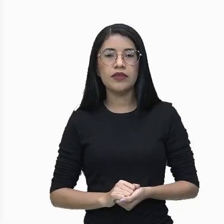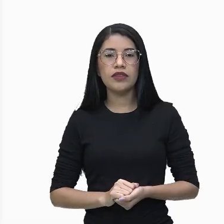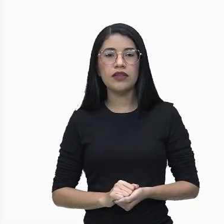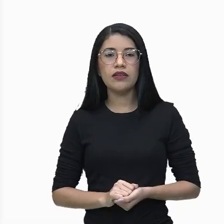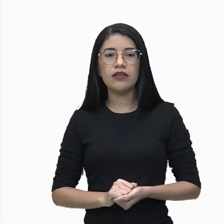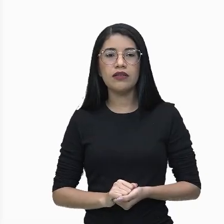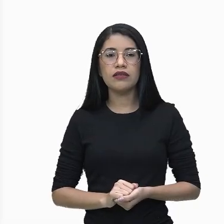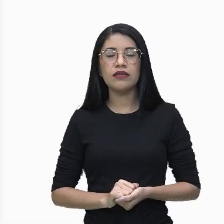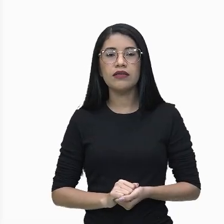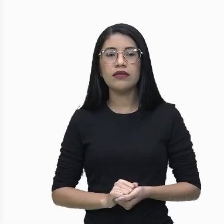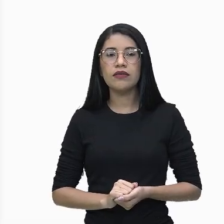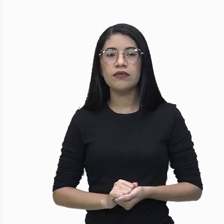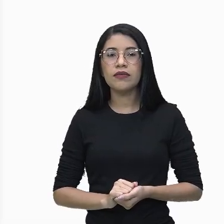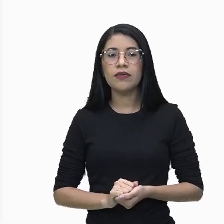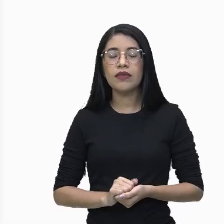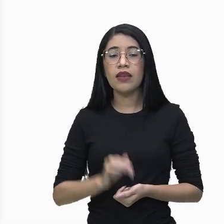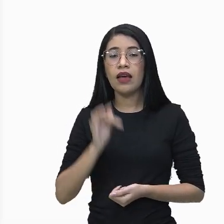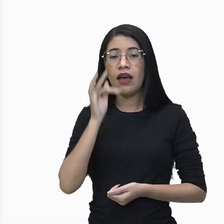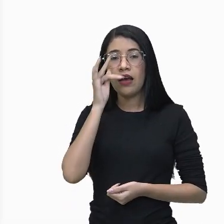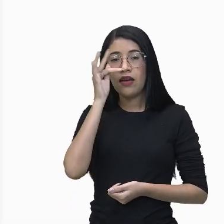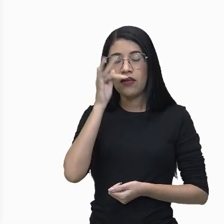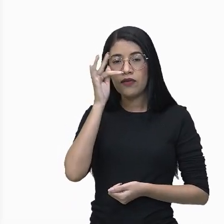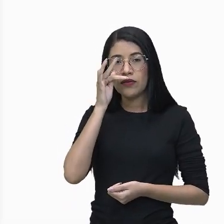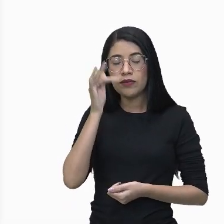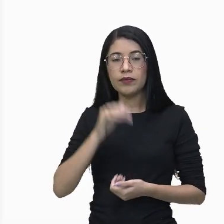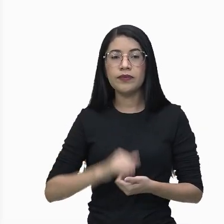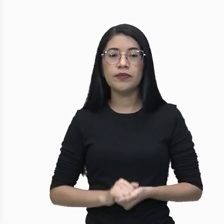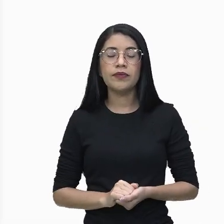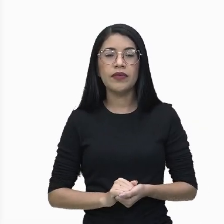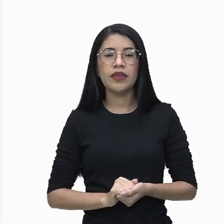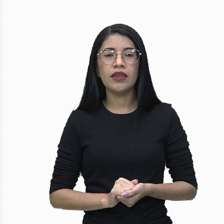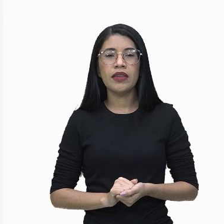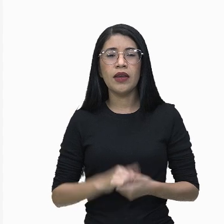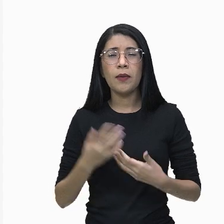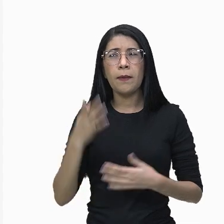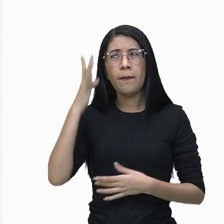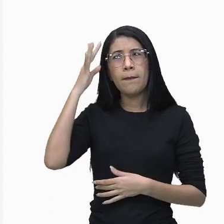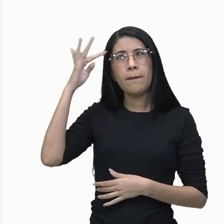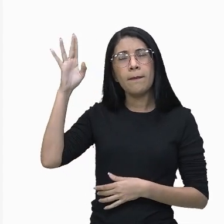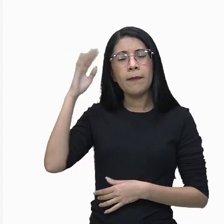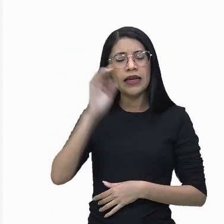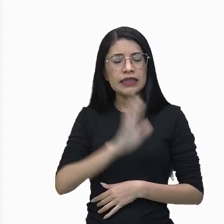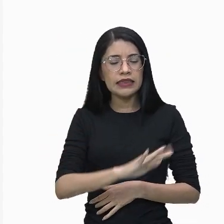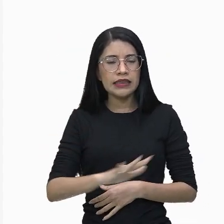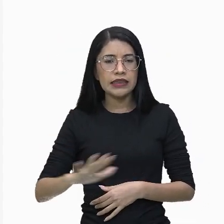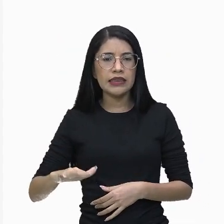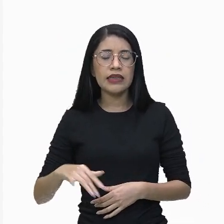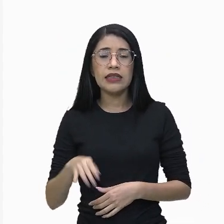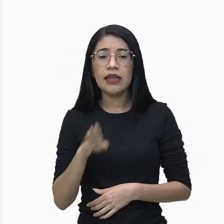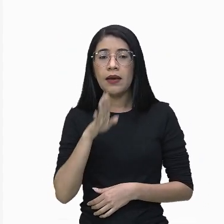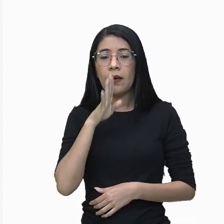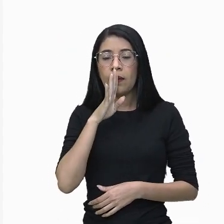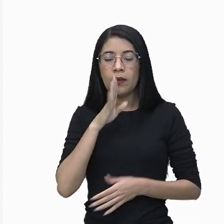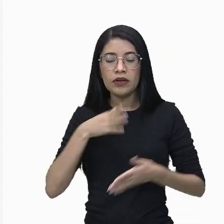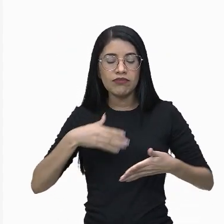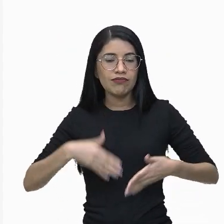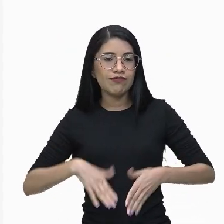já a Rosa pensem nas crianças mudas